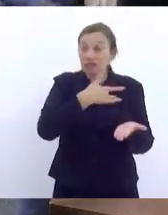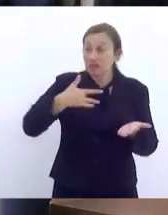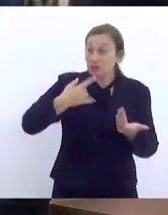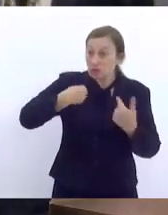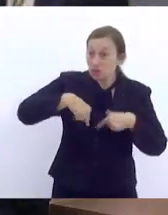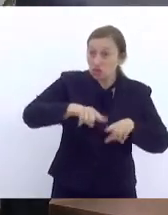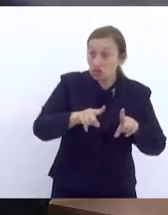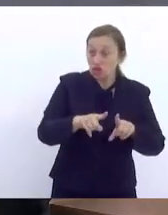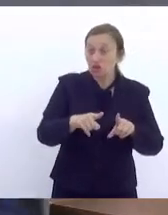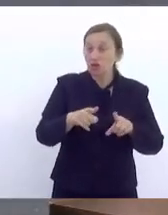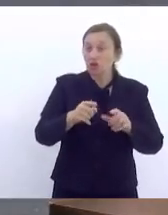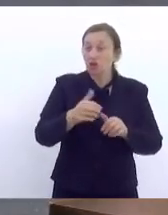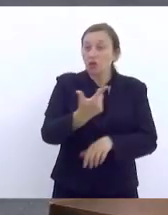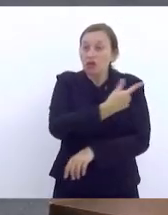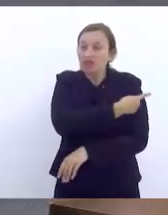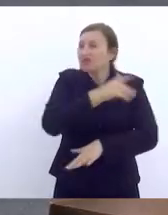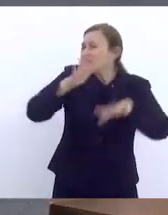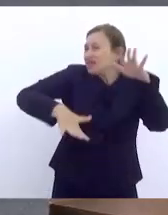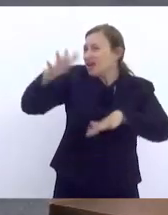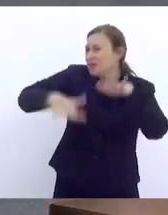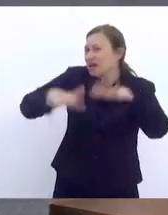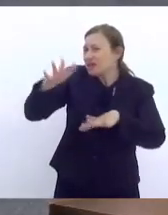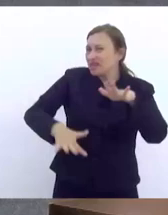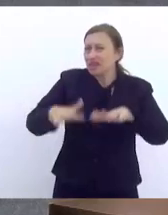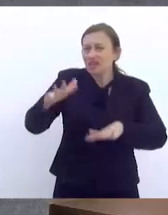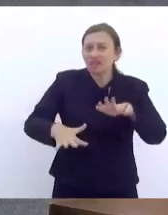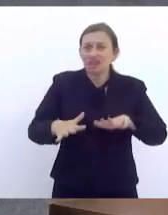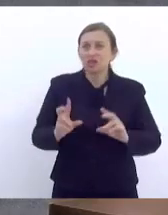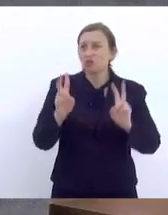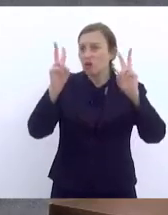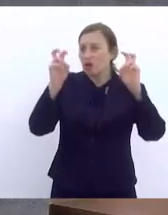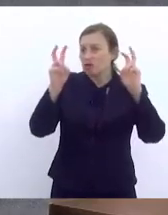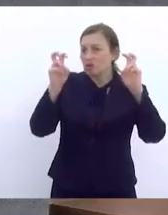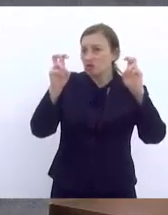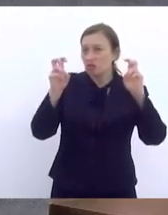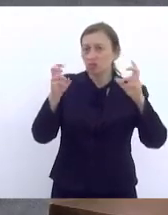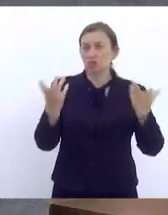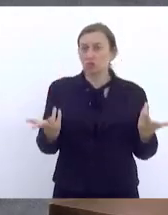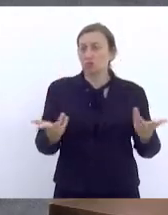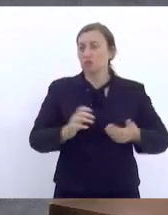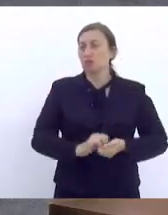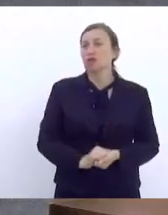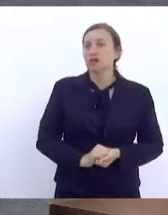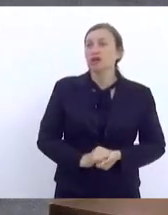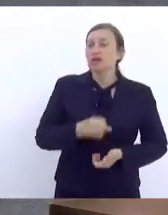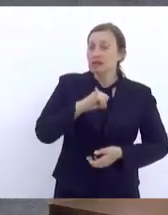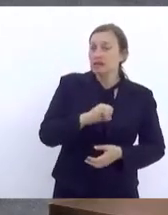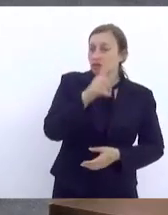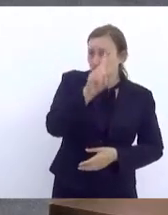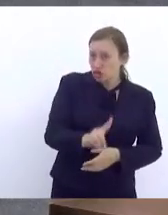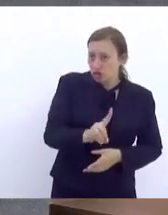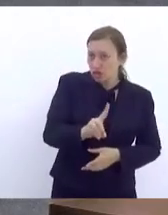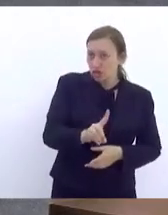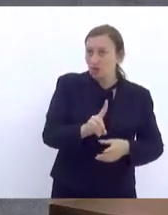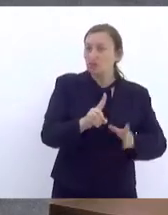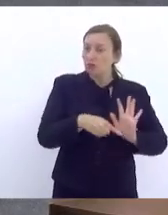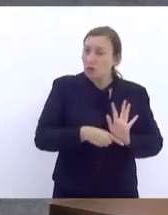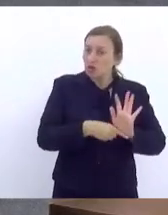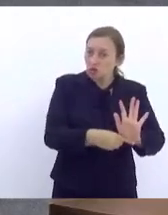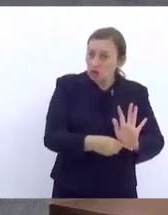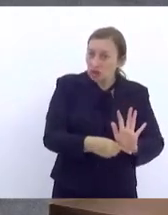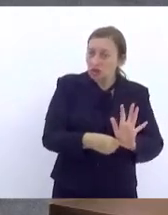a vacinação até lá independente da situação jurídica do imóvel ou seja se os direitos forem levados